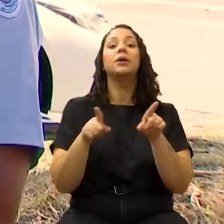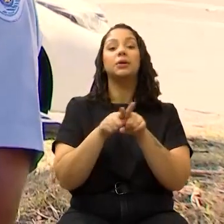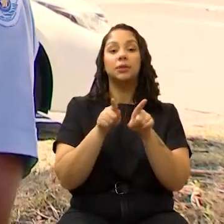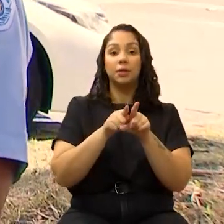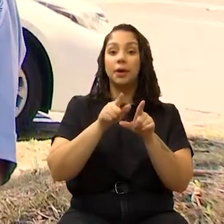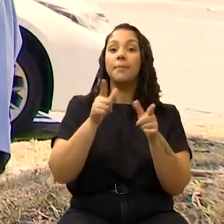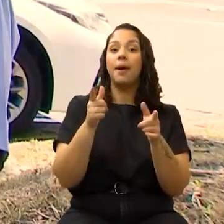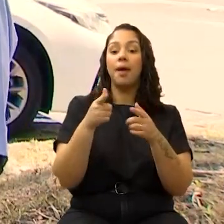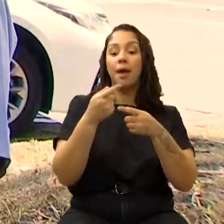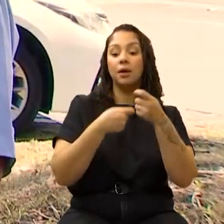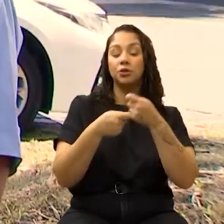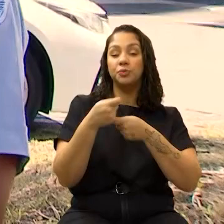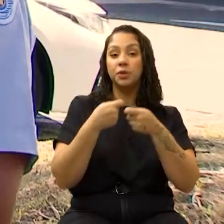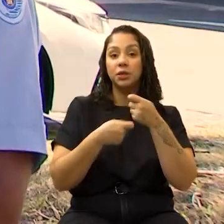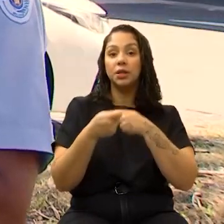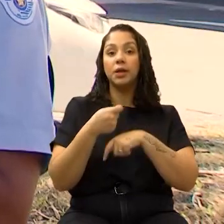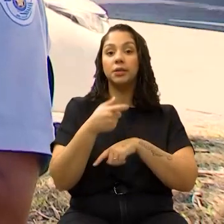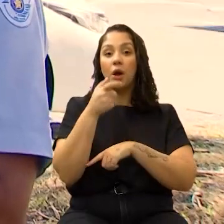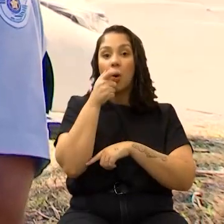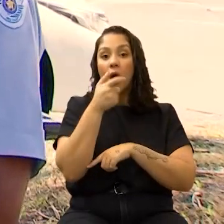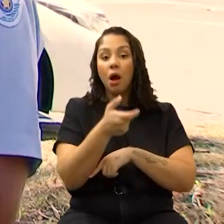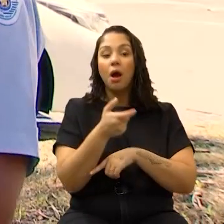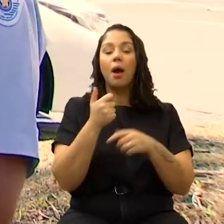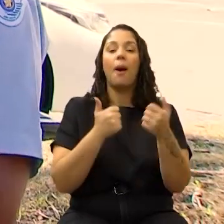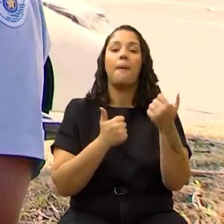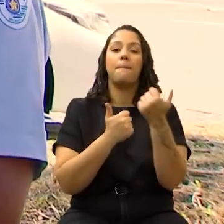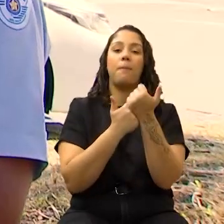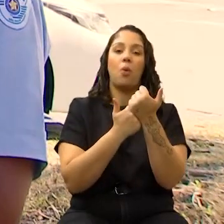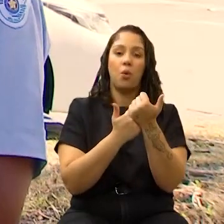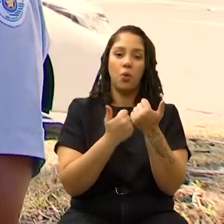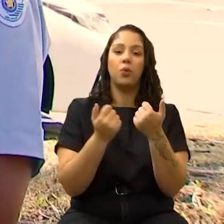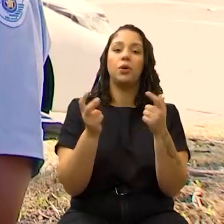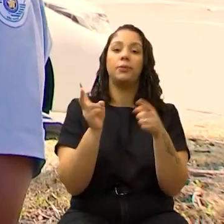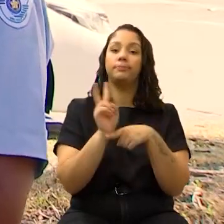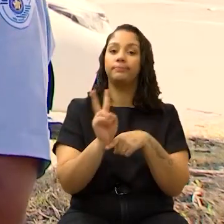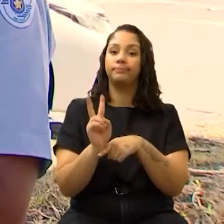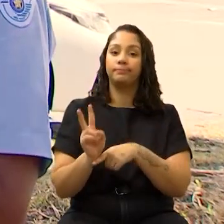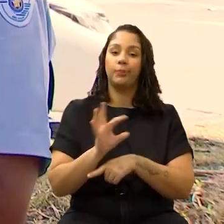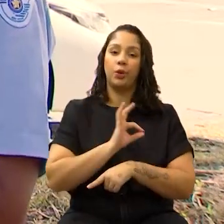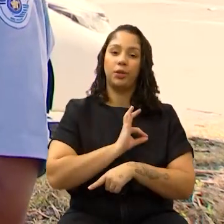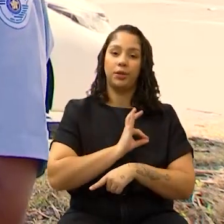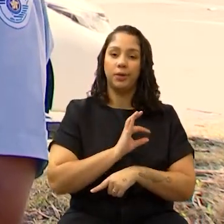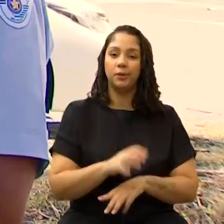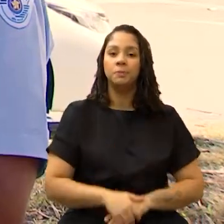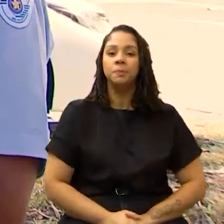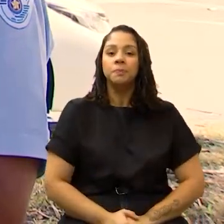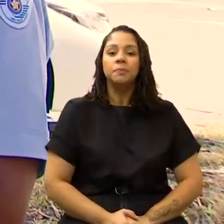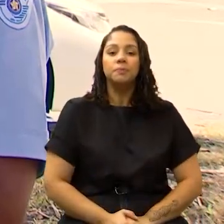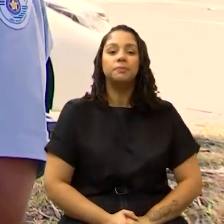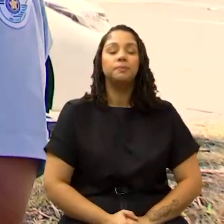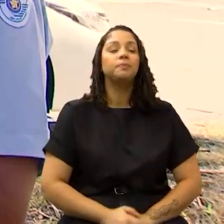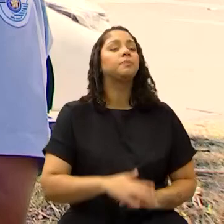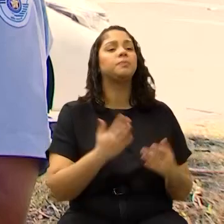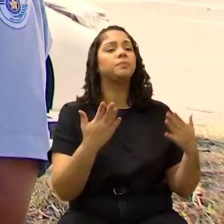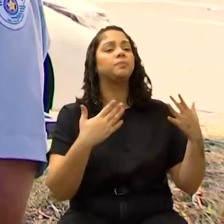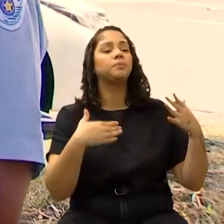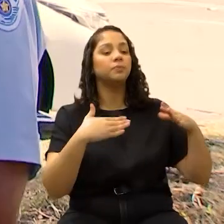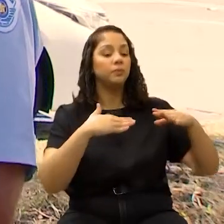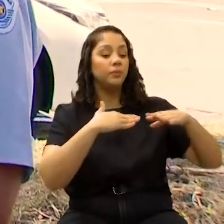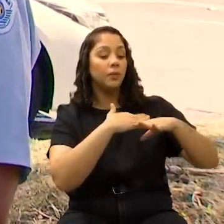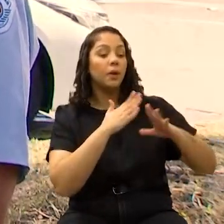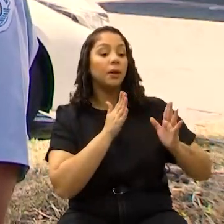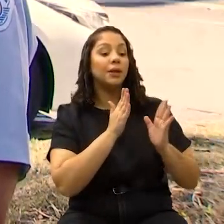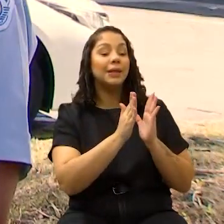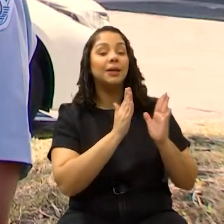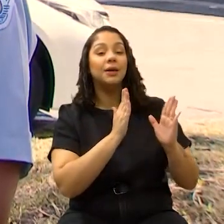né? Inclusive o pessoal da administração também para dar esse apoio aí do policiamento. Bom, quais os trechos que terão mais,